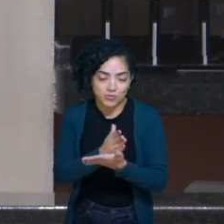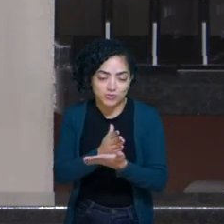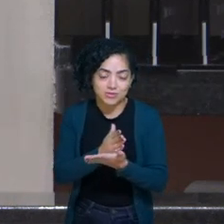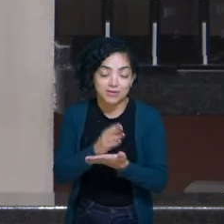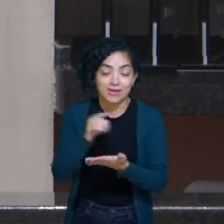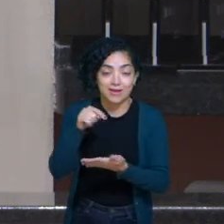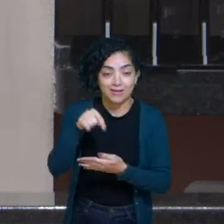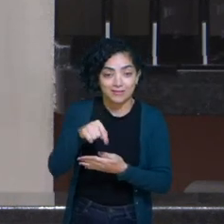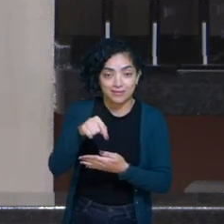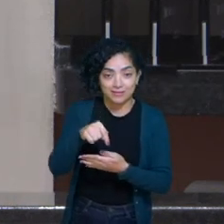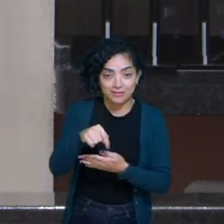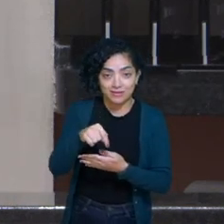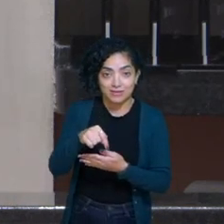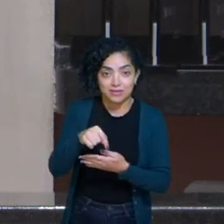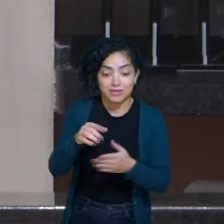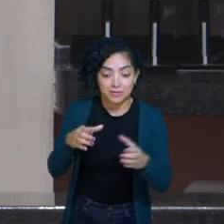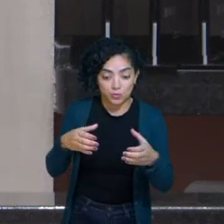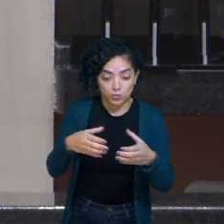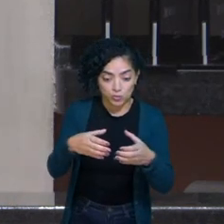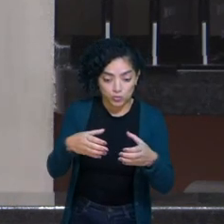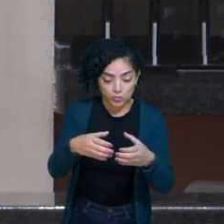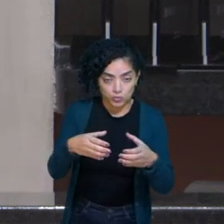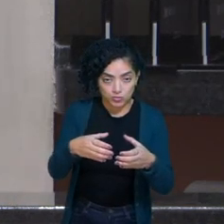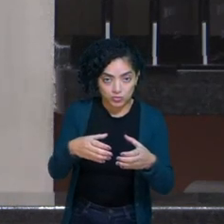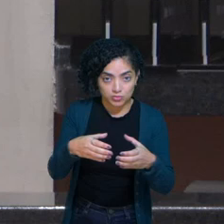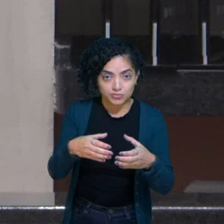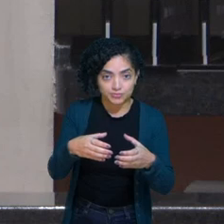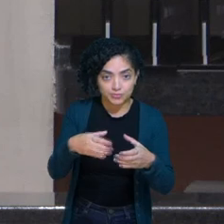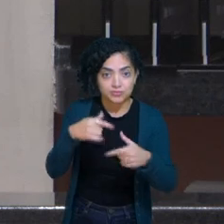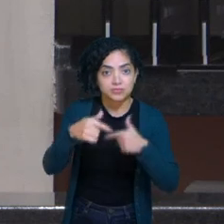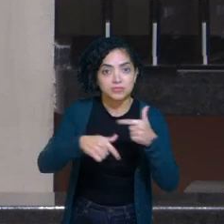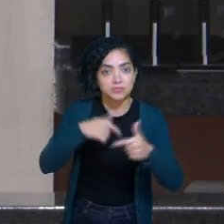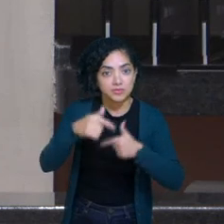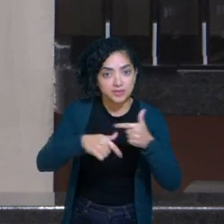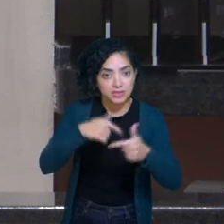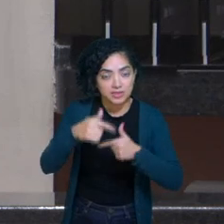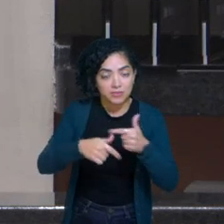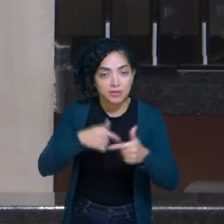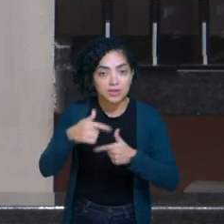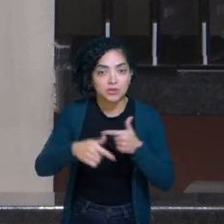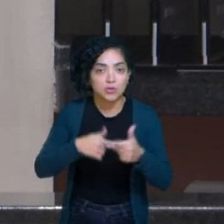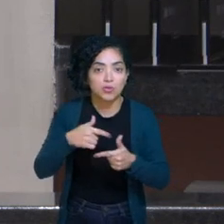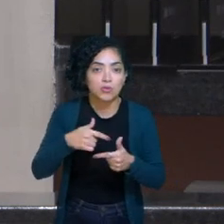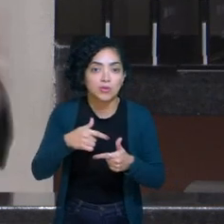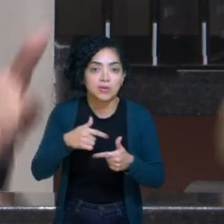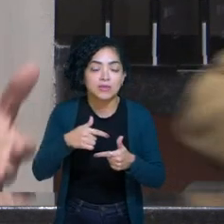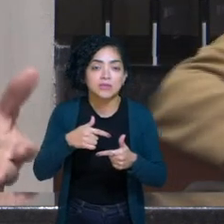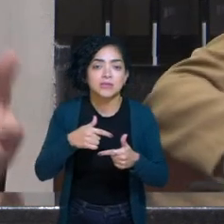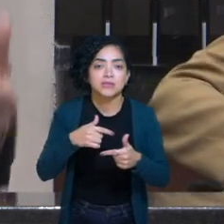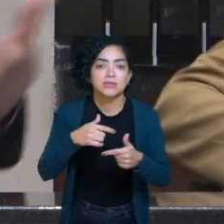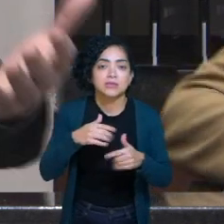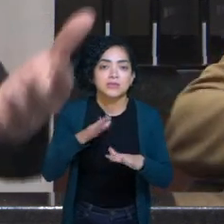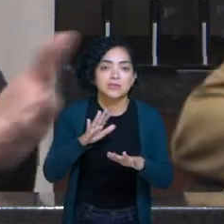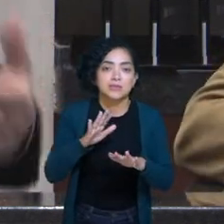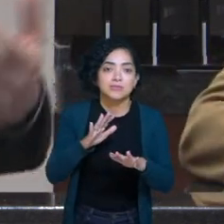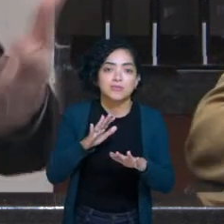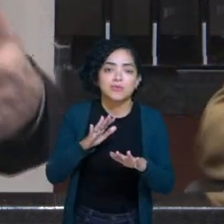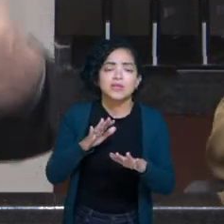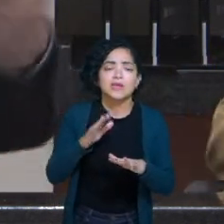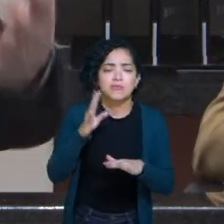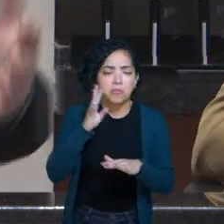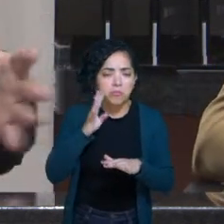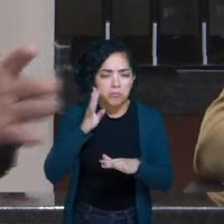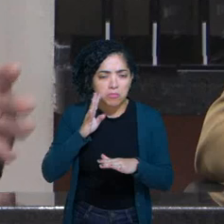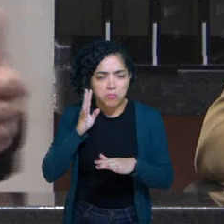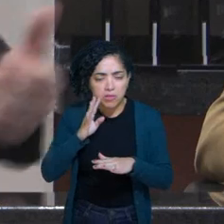eh tem um grupo que eh trabalhou inclusive assim eu diria assim eu acho que foi o grupo que menos curtiu o evento porque o evento foi legal foi bacana